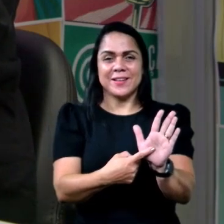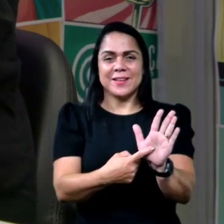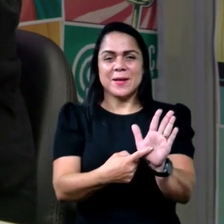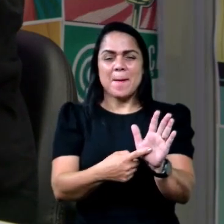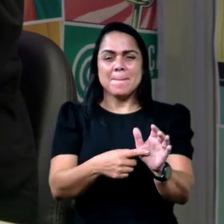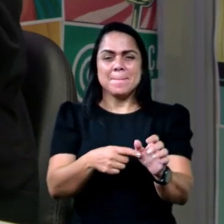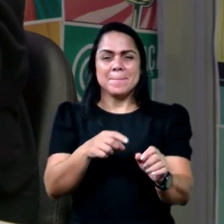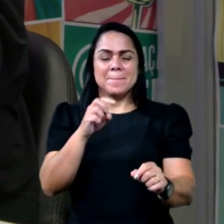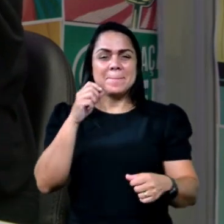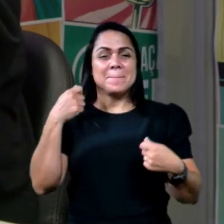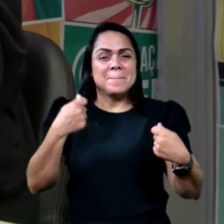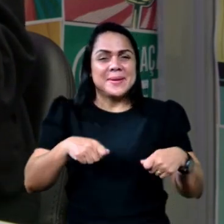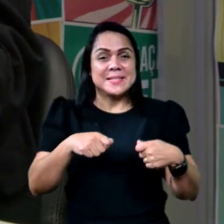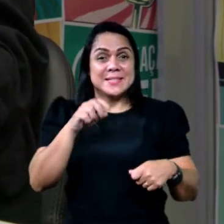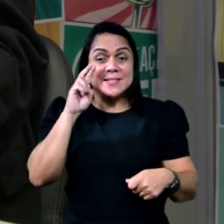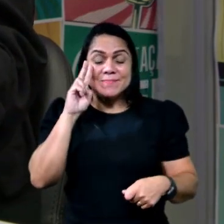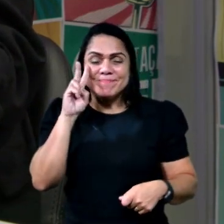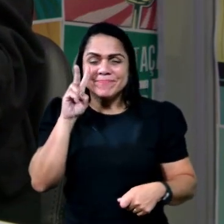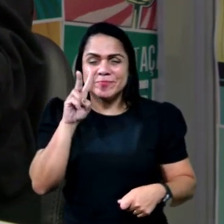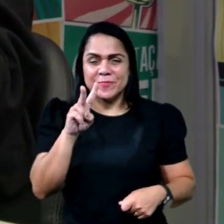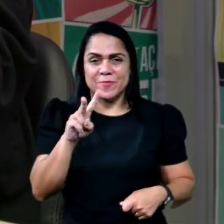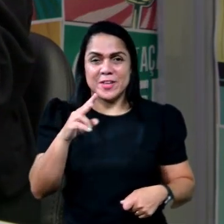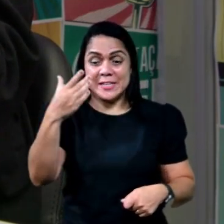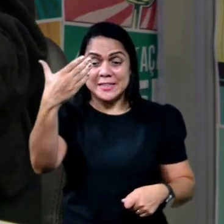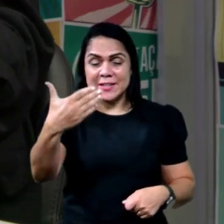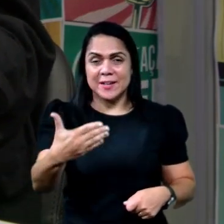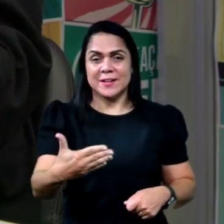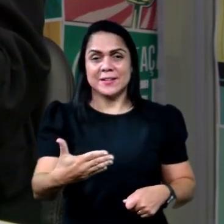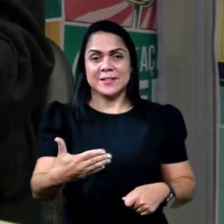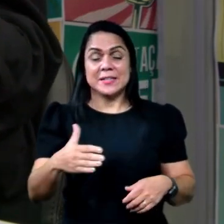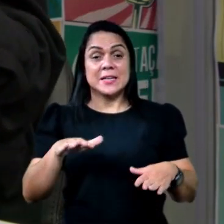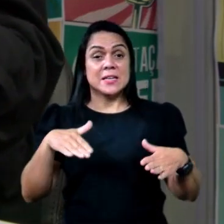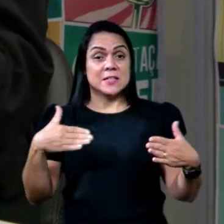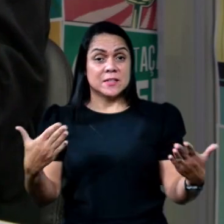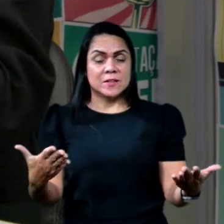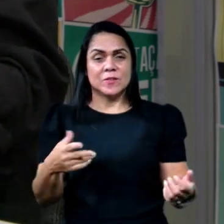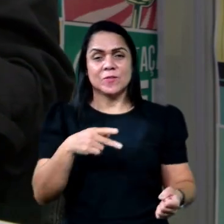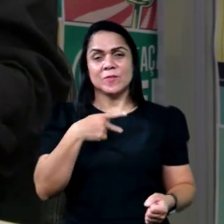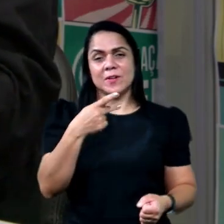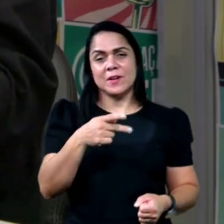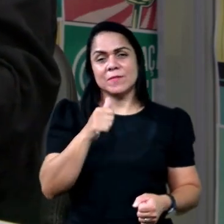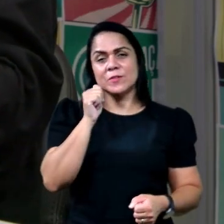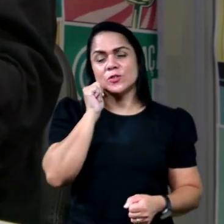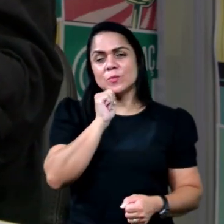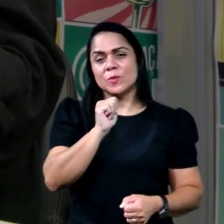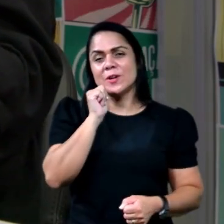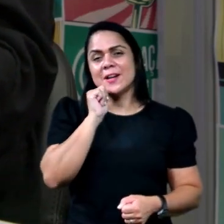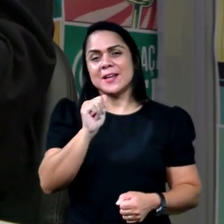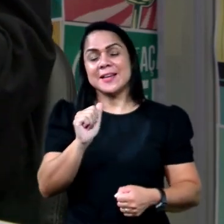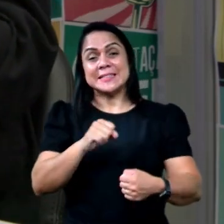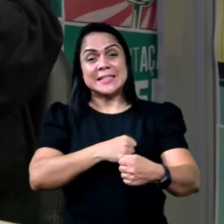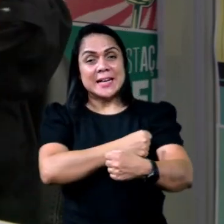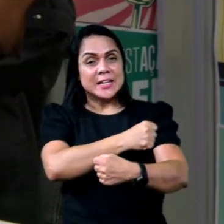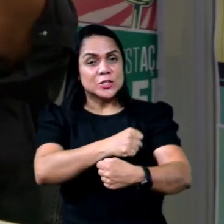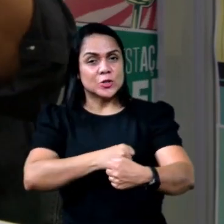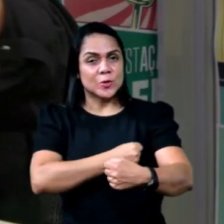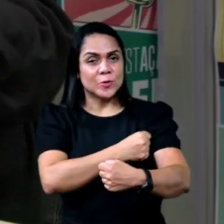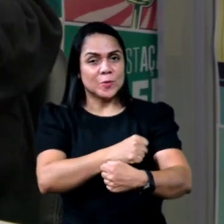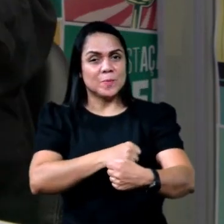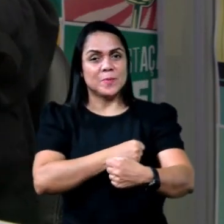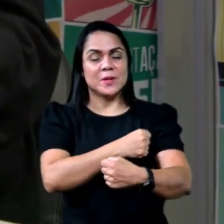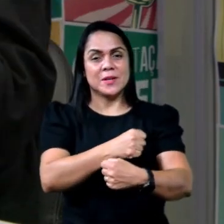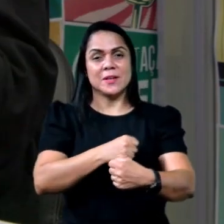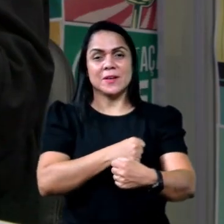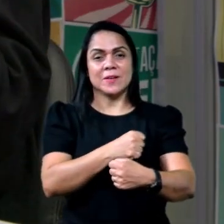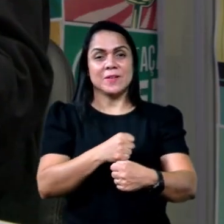a vista para ver o que está ali. Então, eu falava de mulheres com muita relevância dentro da gastronomia e de quanto não se